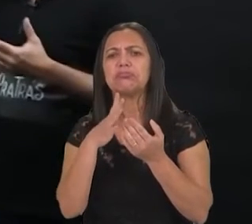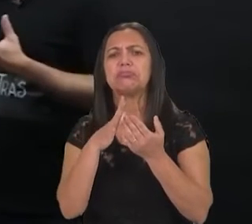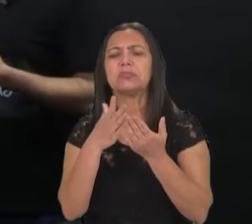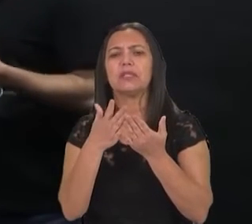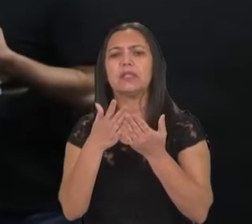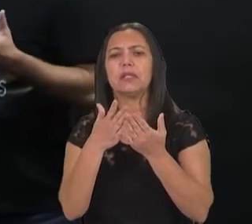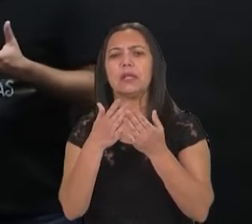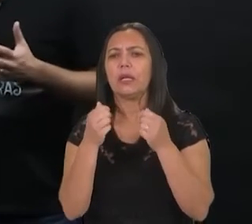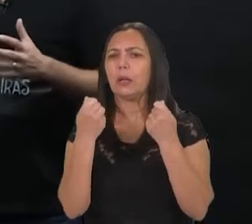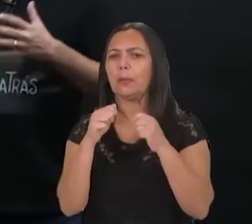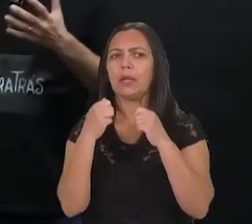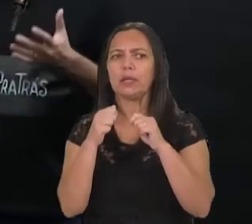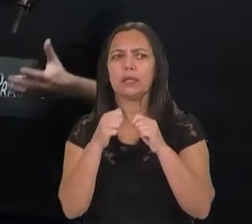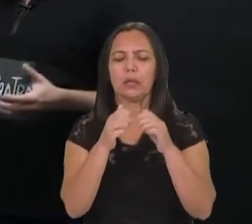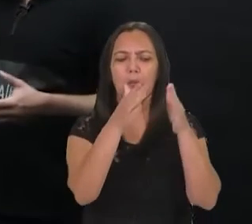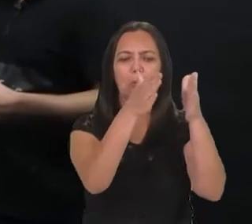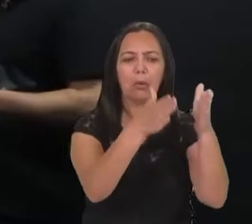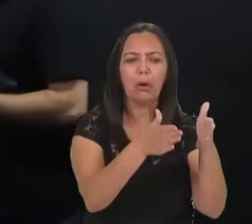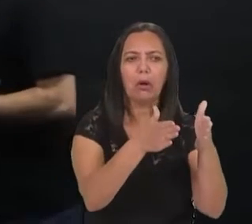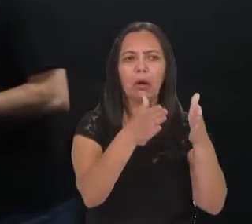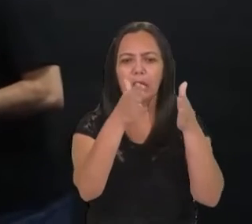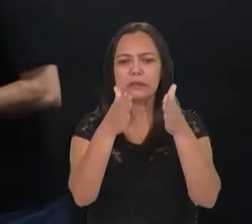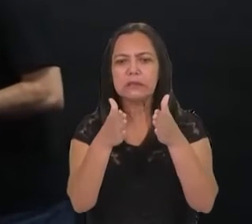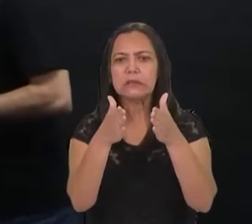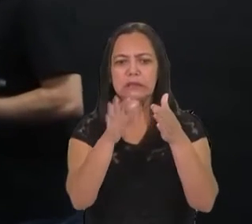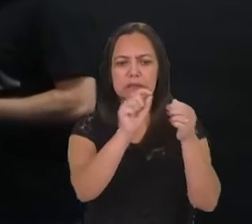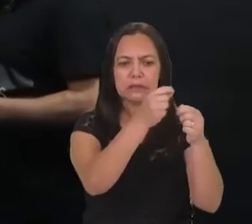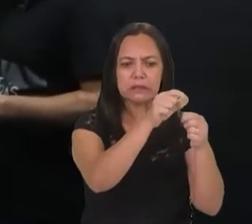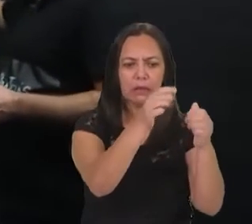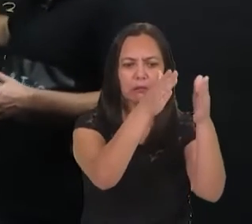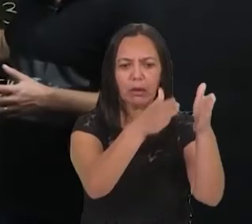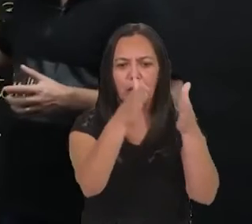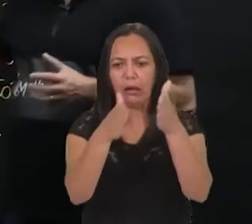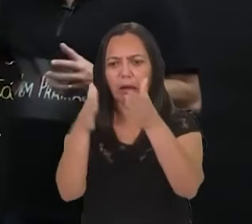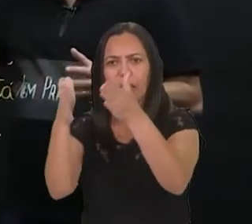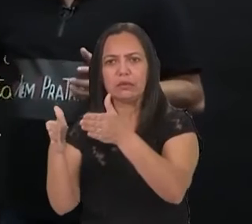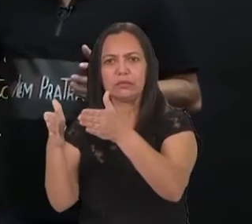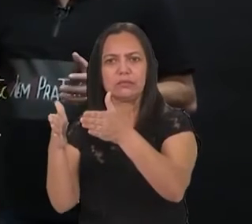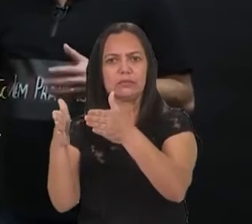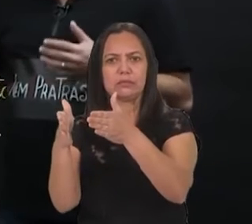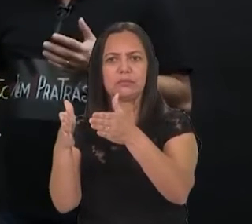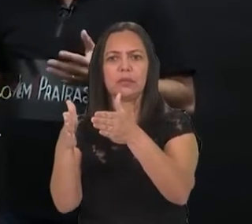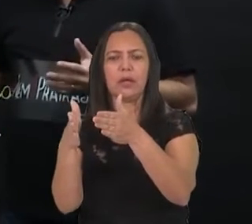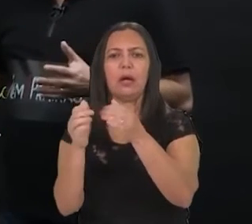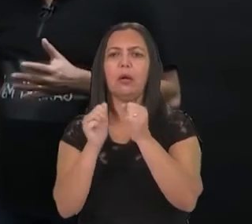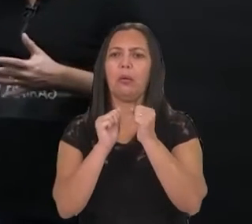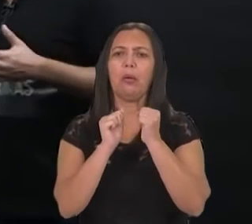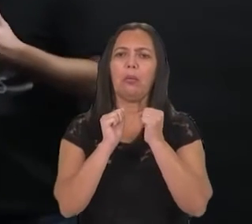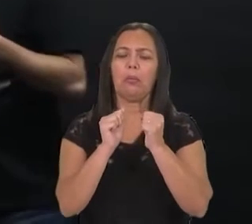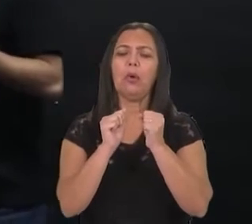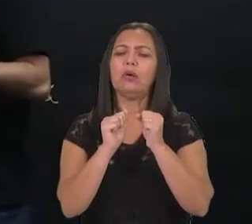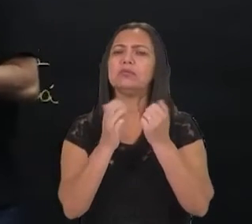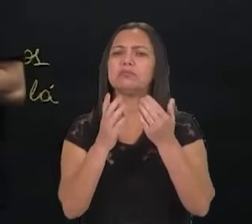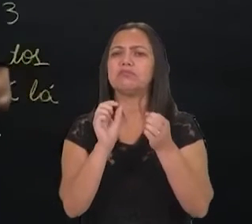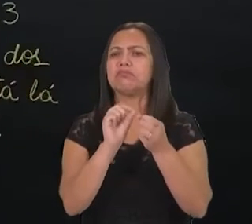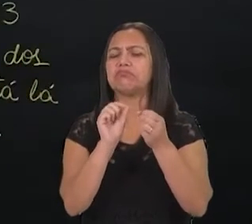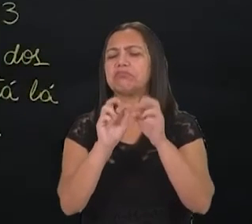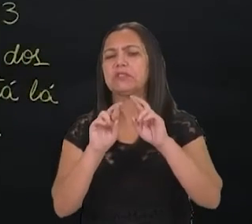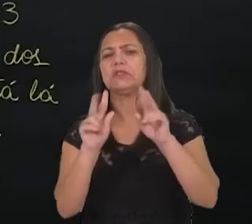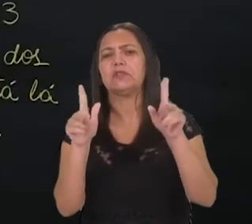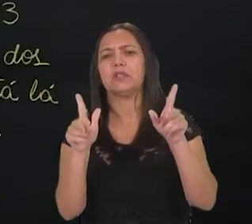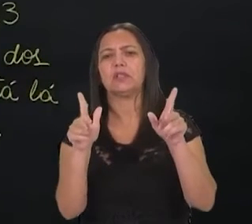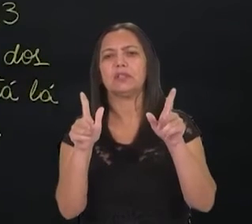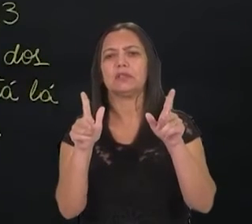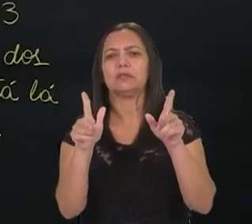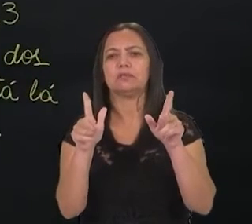início, não tem necessidade também de escrever essa resolução toda dessa maneira. A não ser que